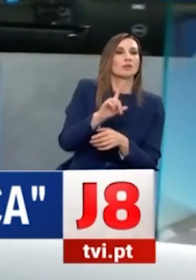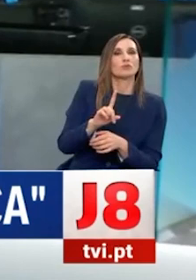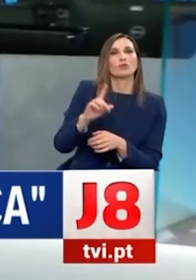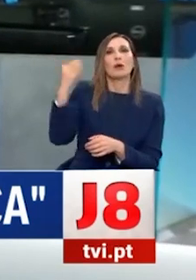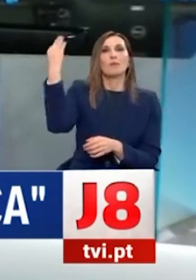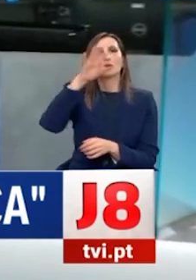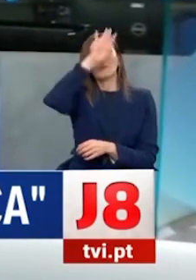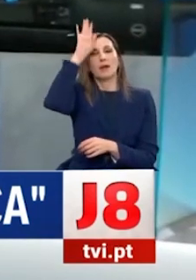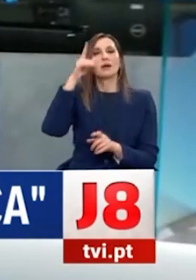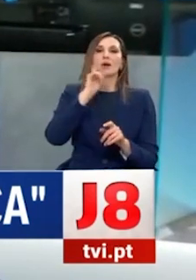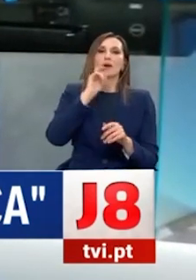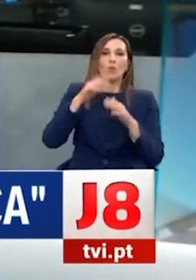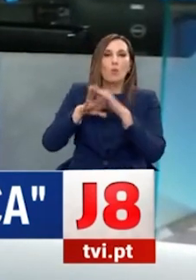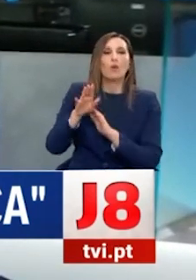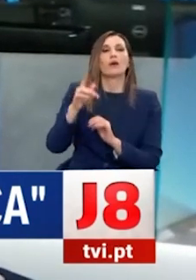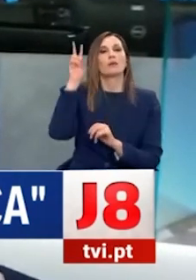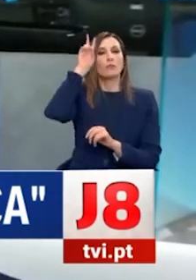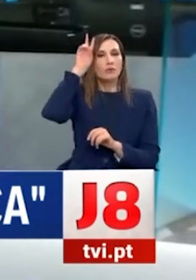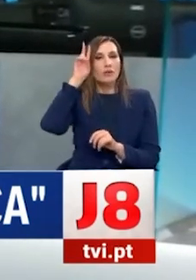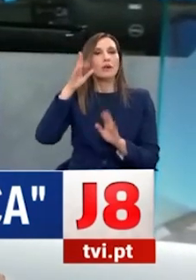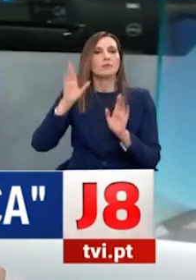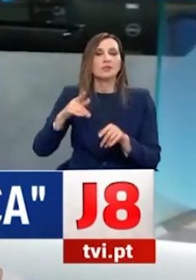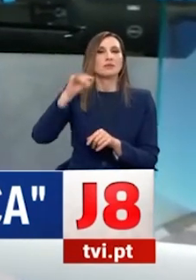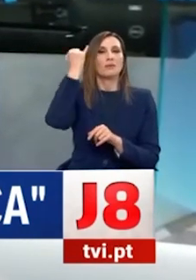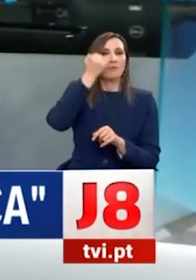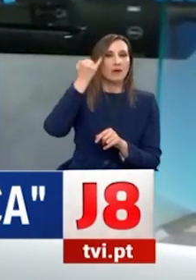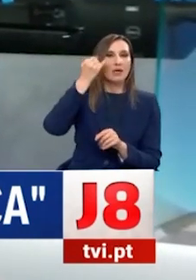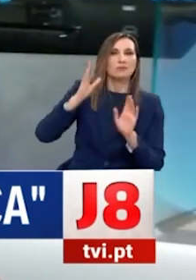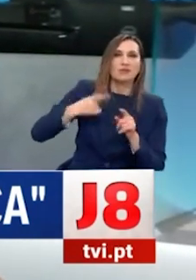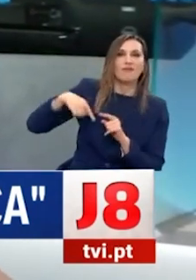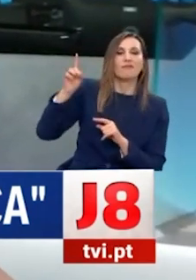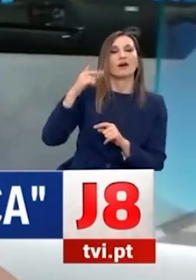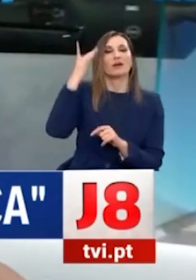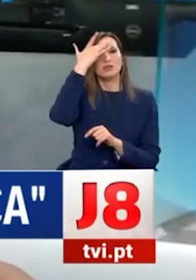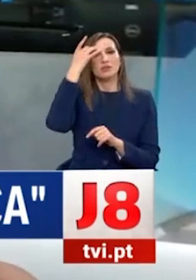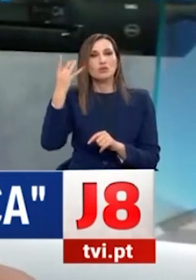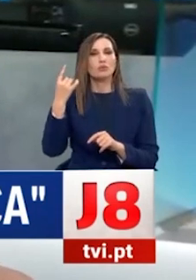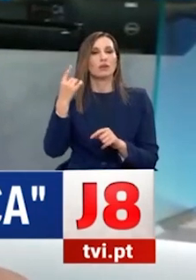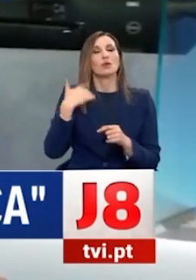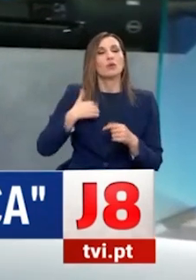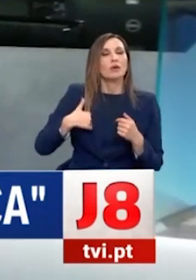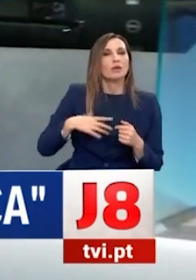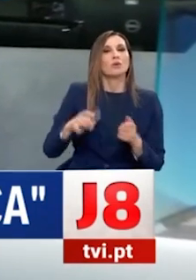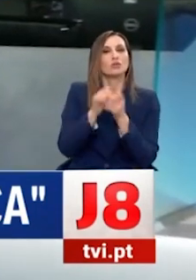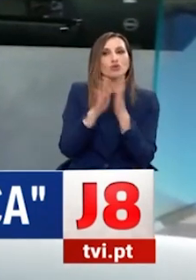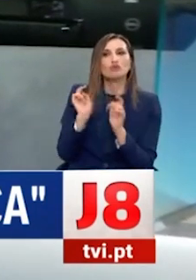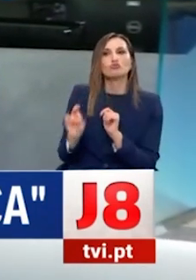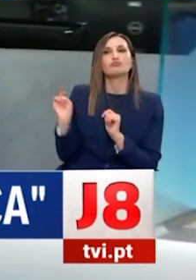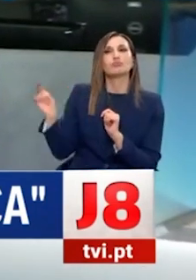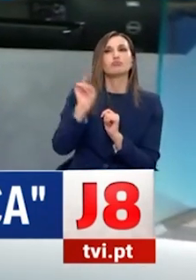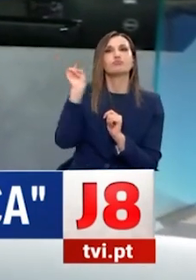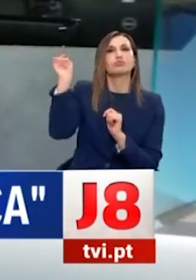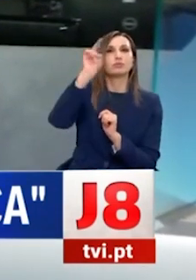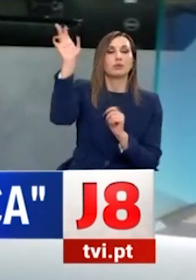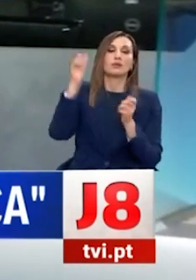Braga. Nós temos que ir à Guarda, temos que ir a Porto Alegre, temos que ir a Bragança, temos que ir a Setúbal, e portanto eu faço questão de ir a todos os distritos. Depois,